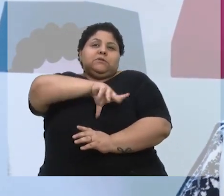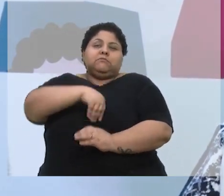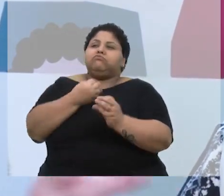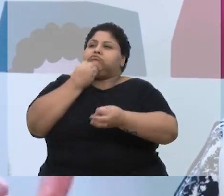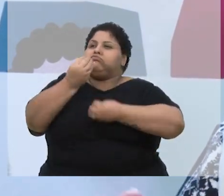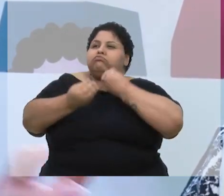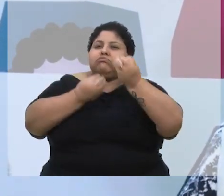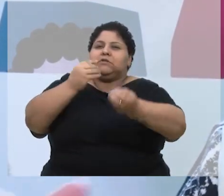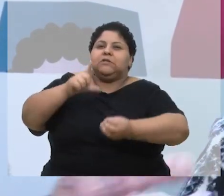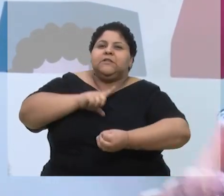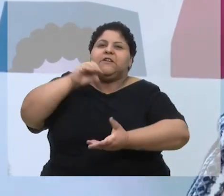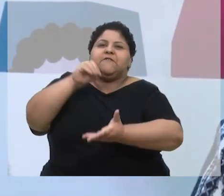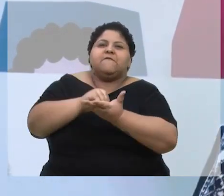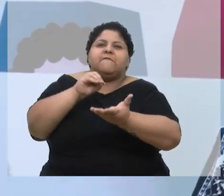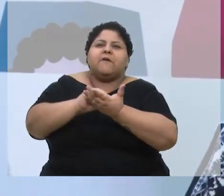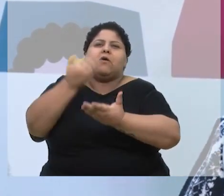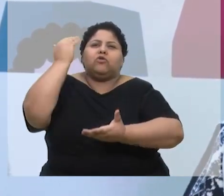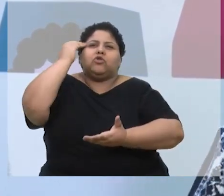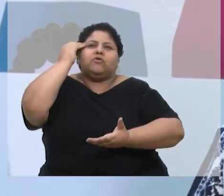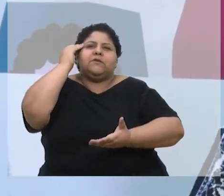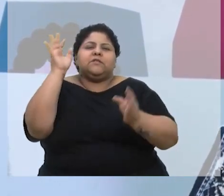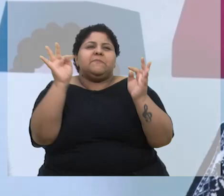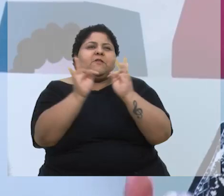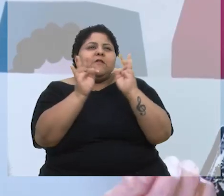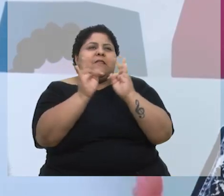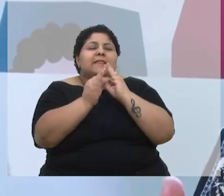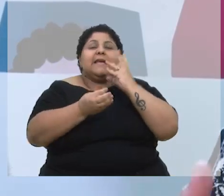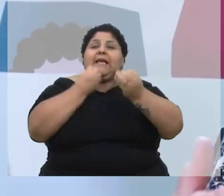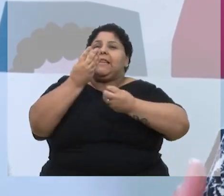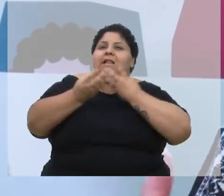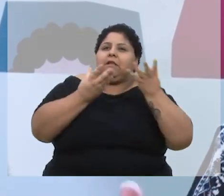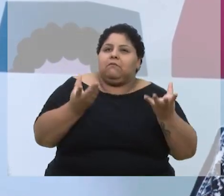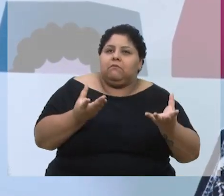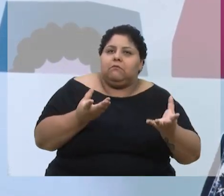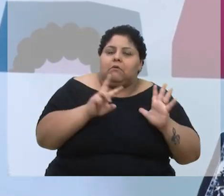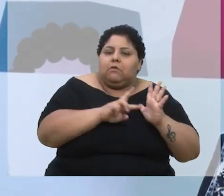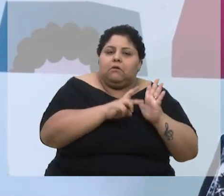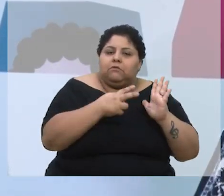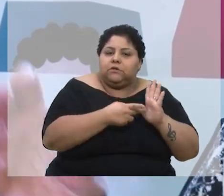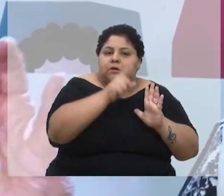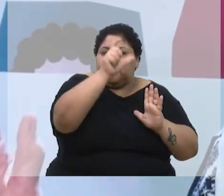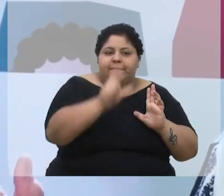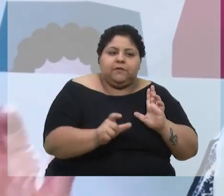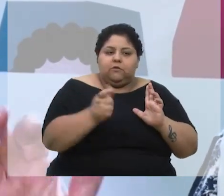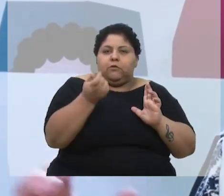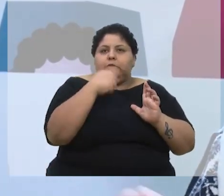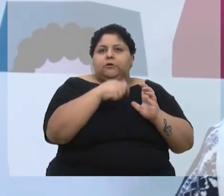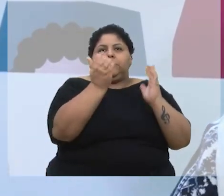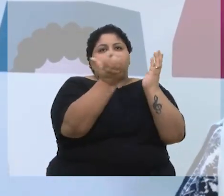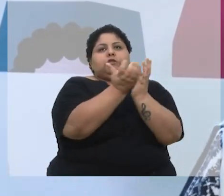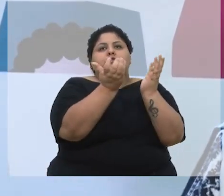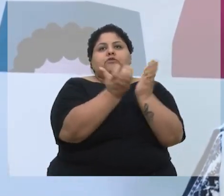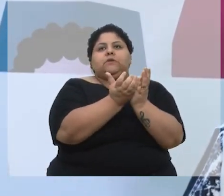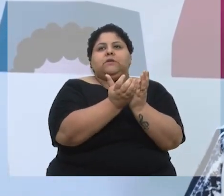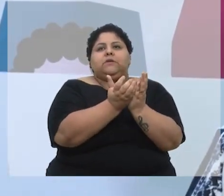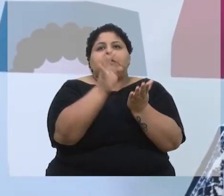são obras mais para estudo, reflexão, né? Resultado de projetos de